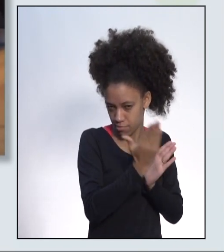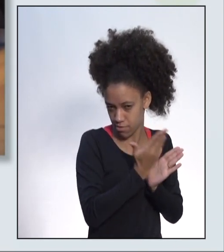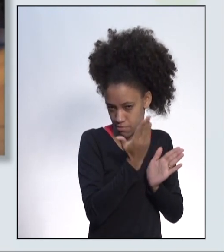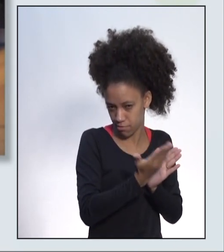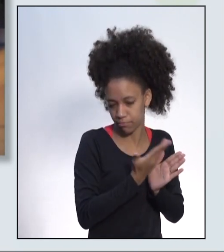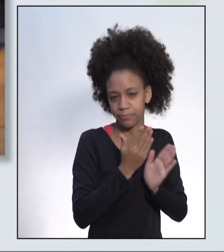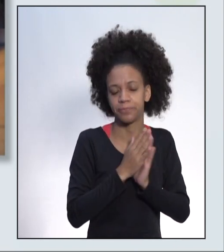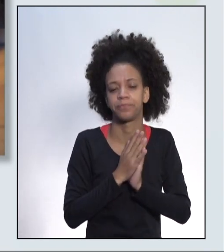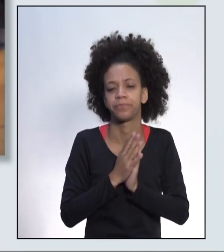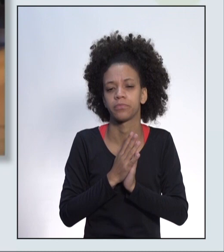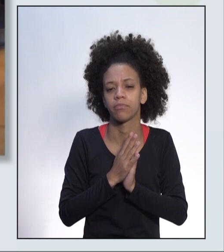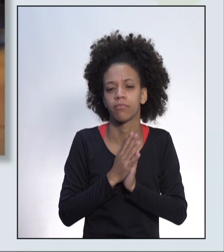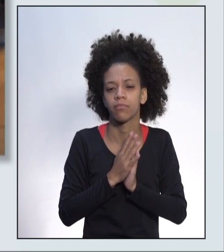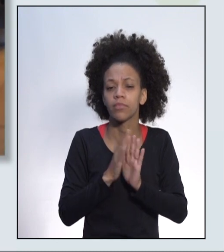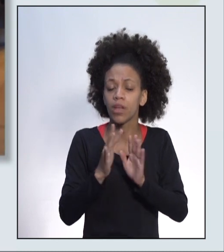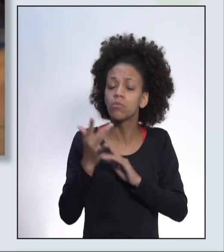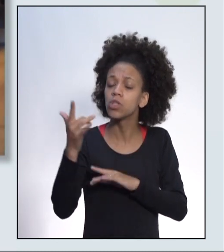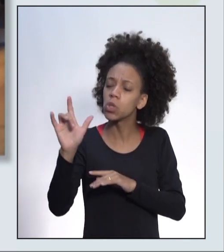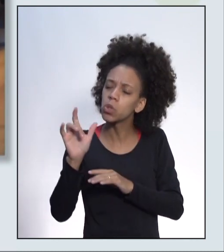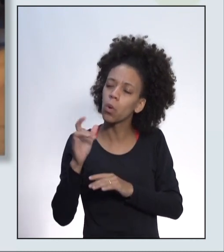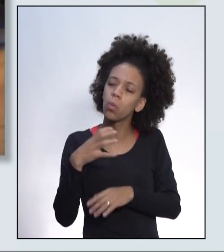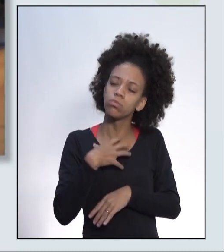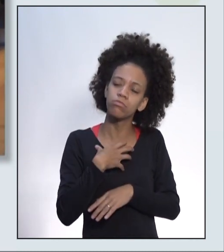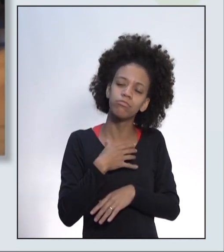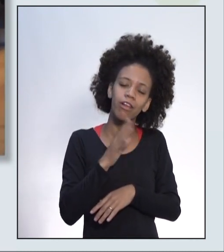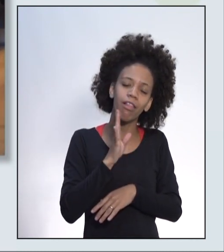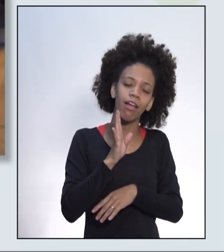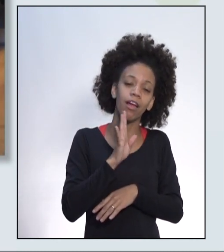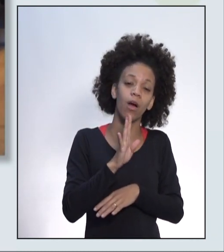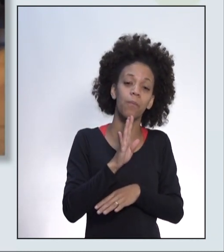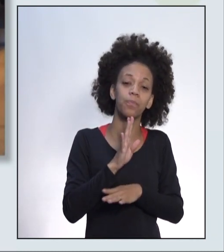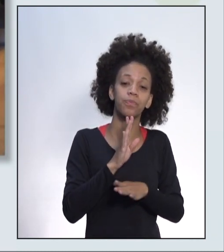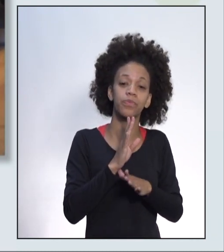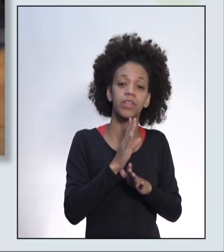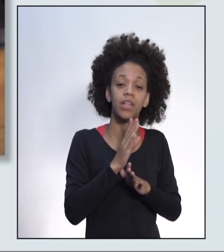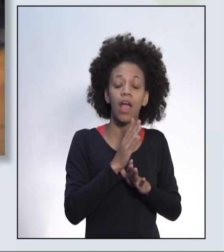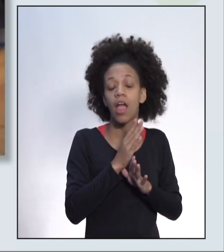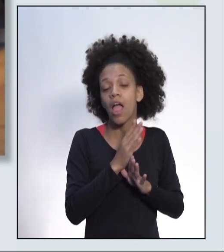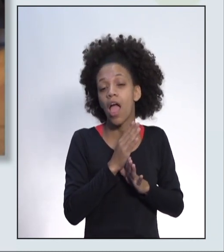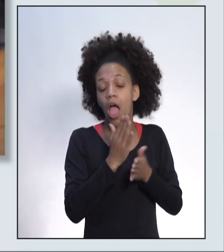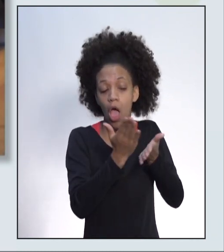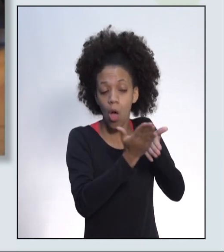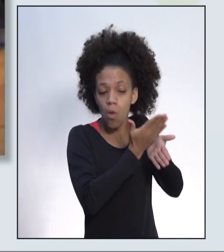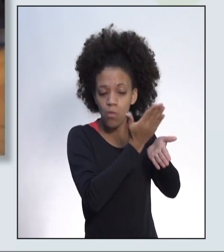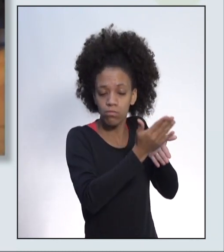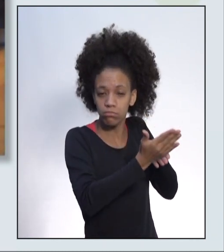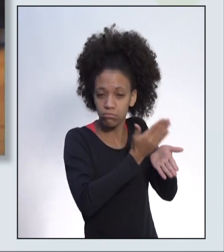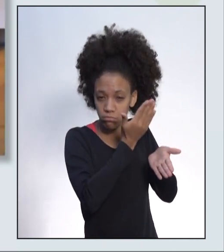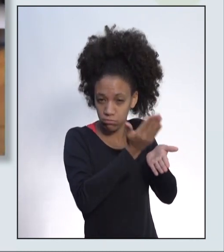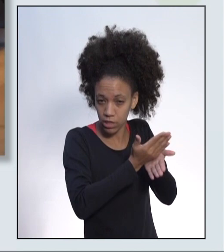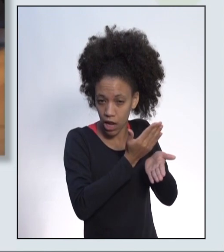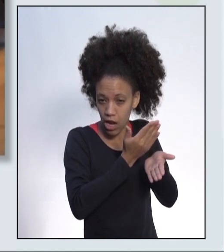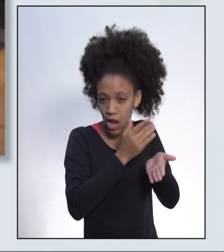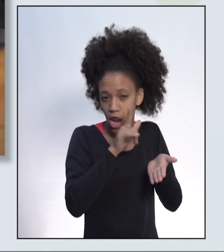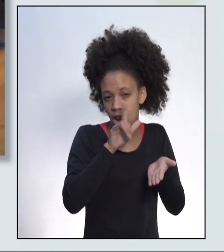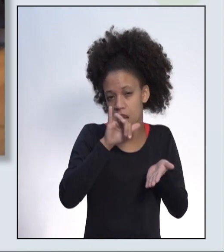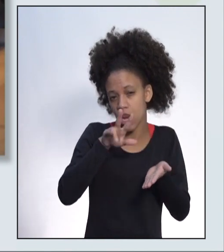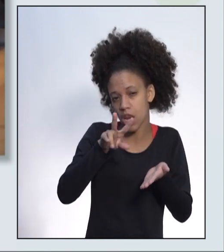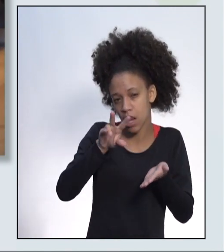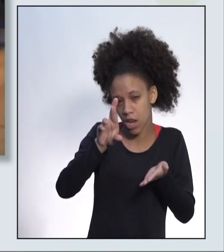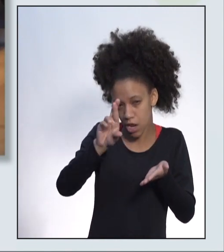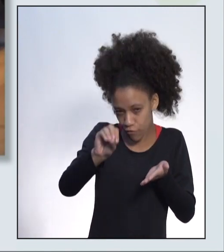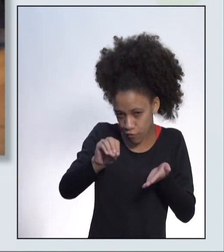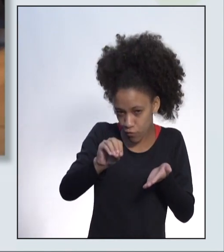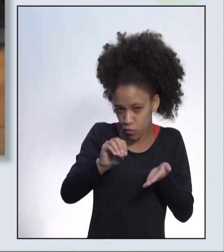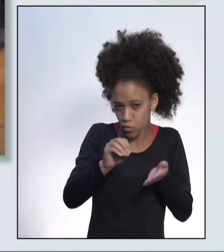Além do zine, tem um outro formato bem legal que eu gosto, que é um livro sanfona. Eu vou até mostrar aqui com essa mesma